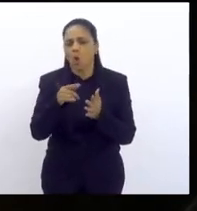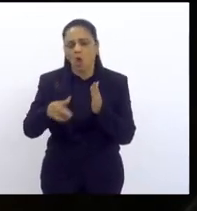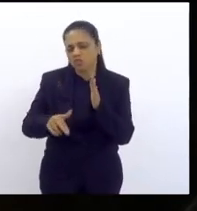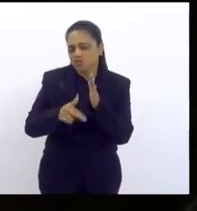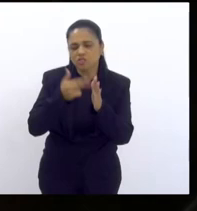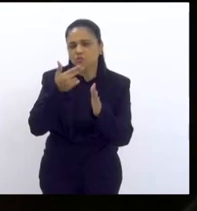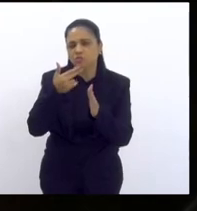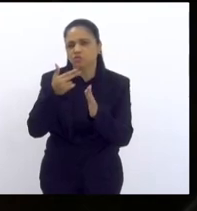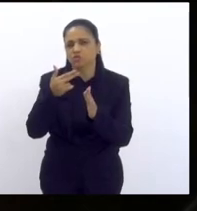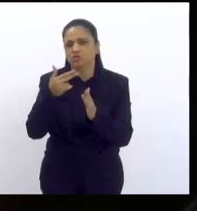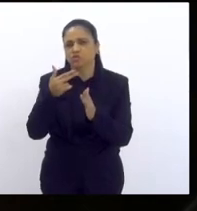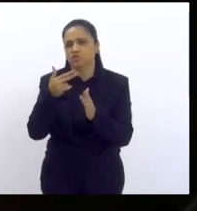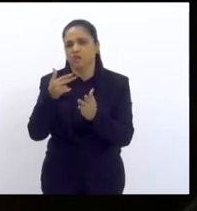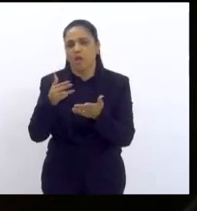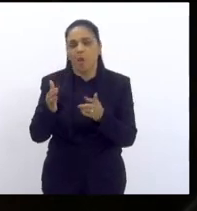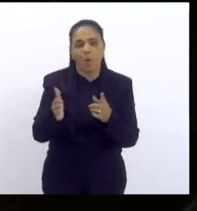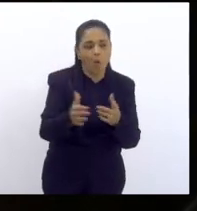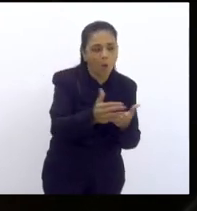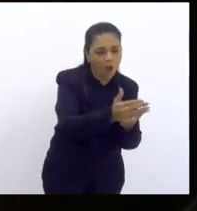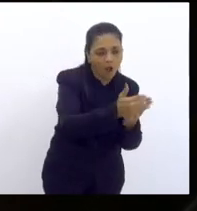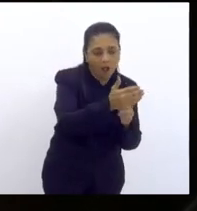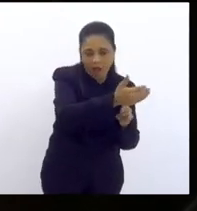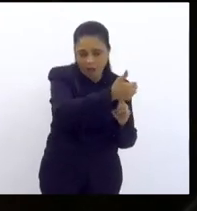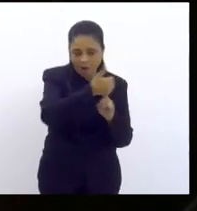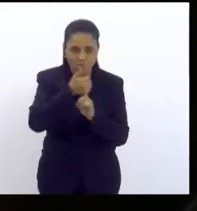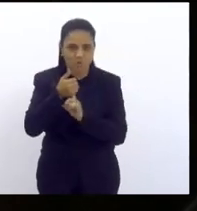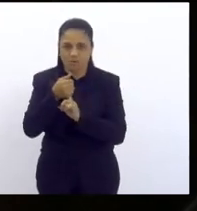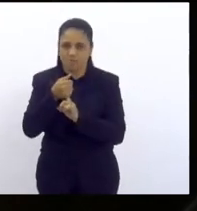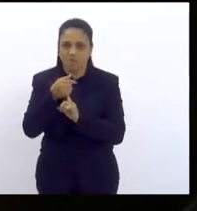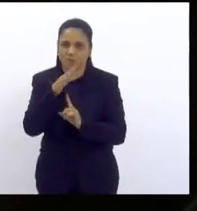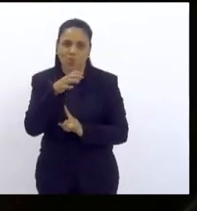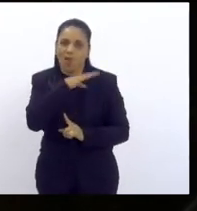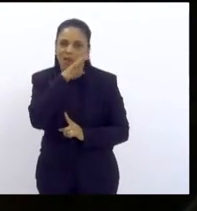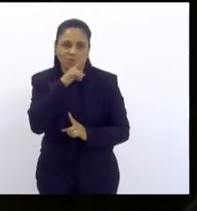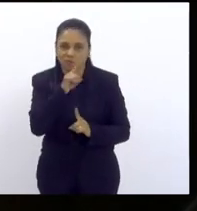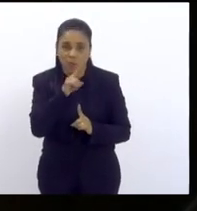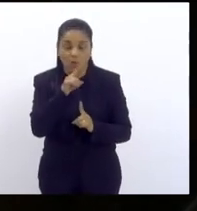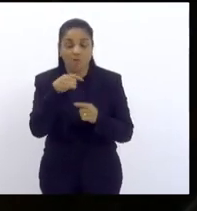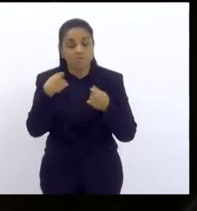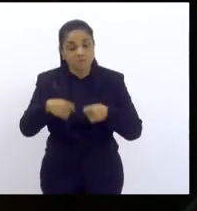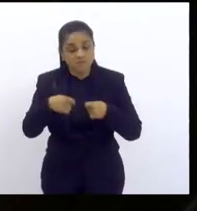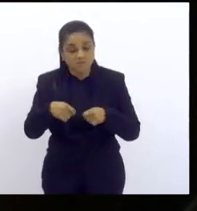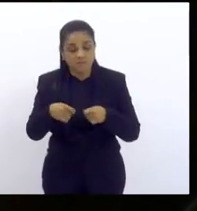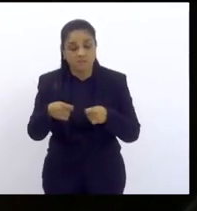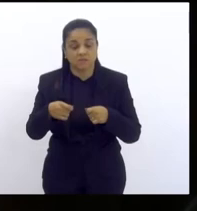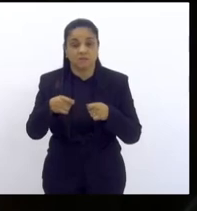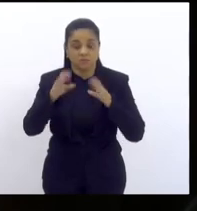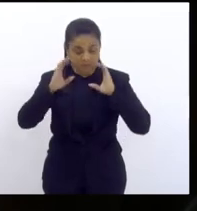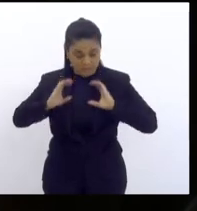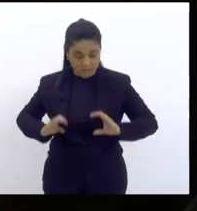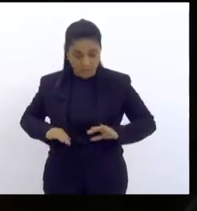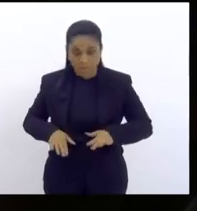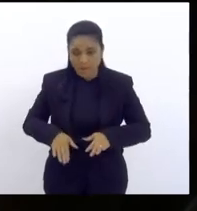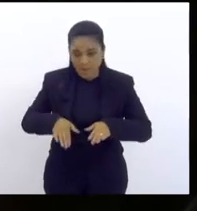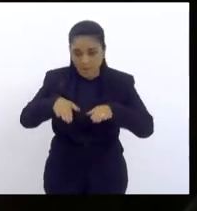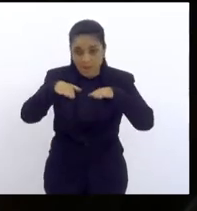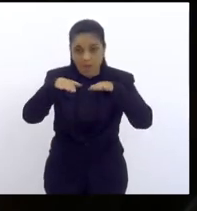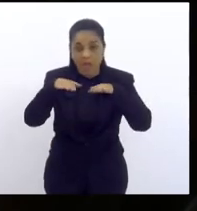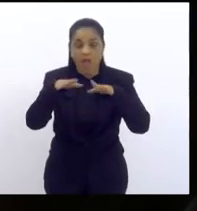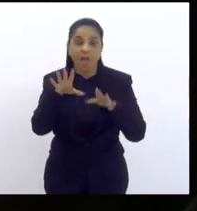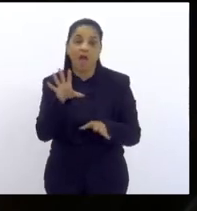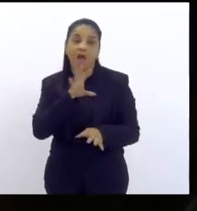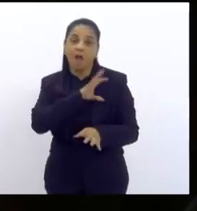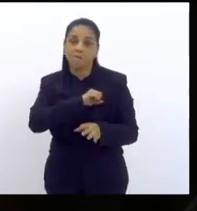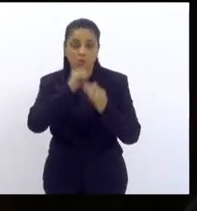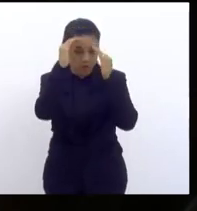mas com tempo sobretudo viagens da educação que o que a gente precisa criar um cidadão de amanhã o amor e o respeito pelos animais